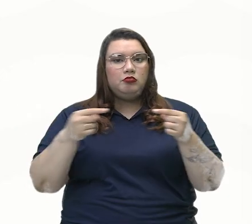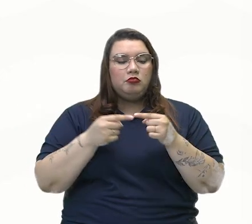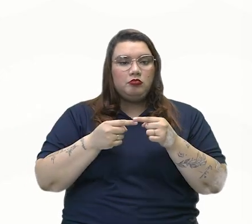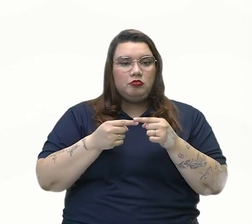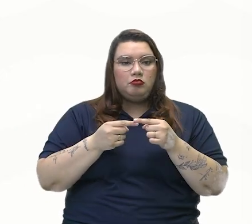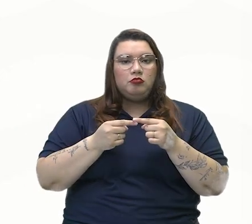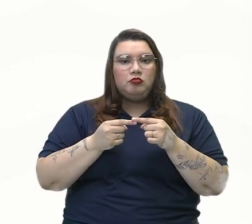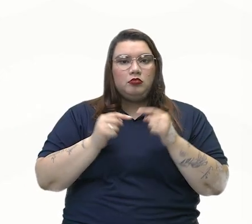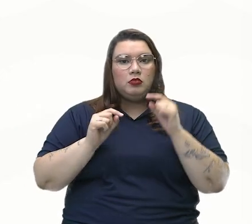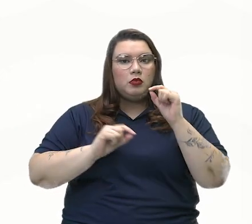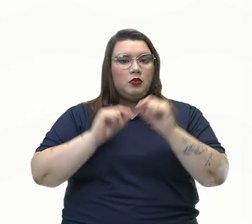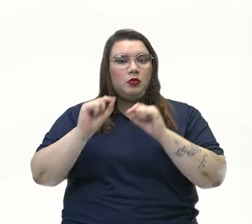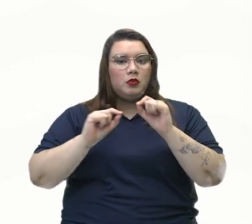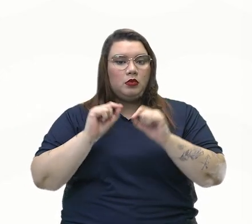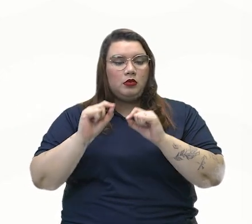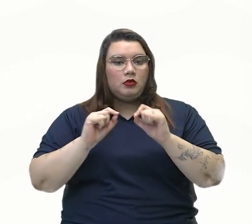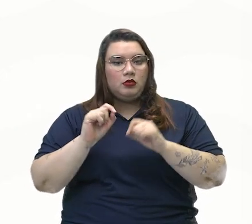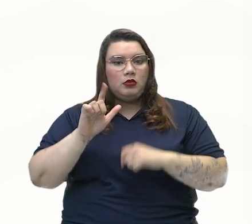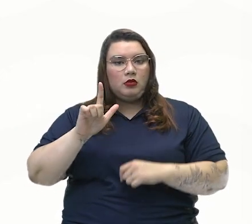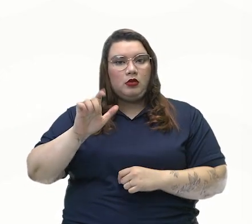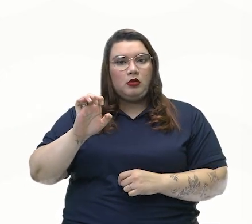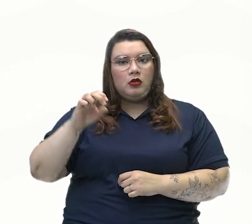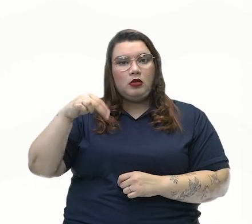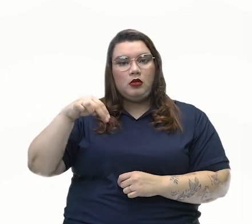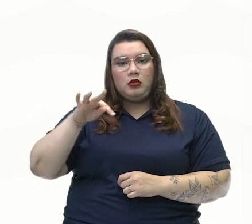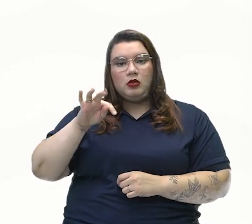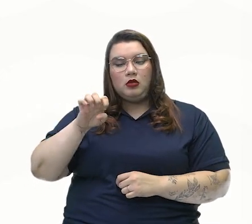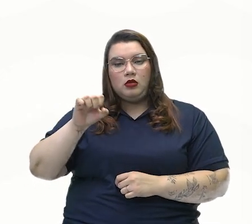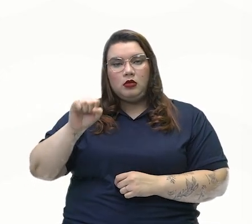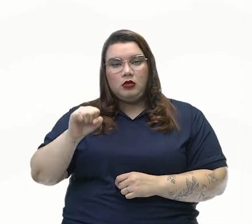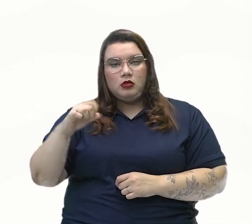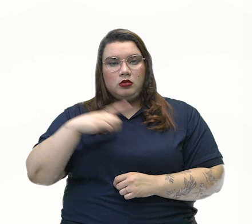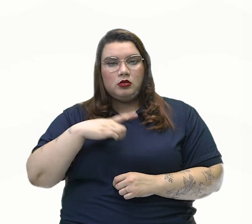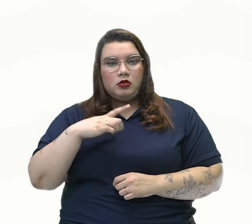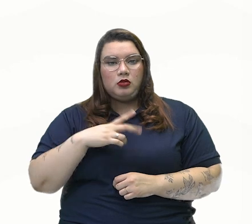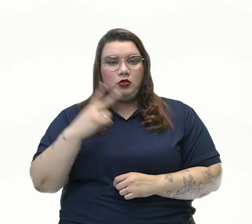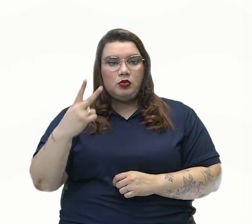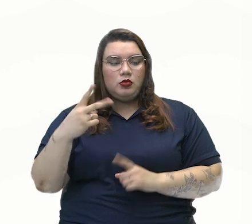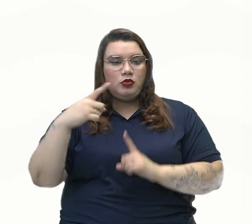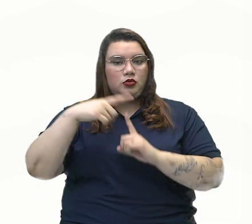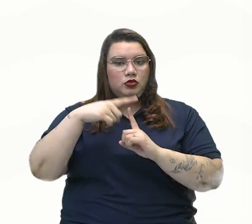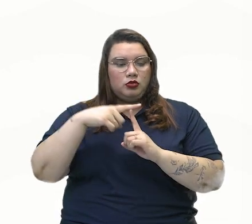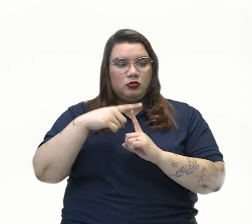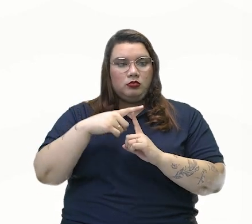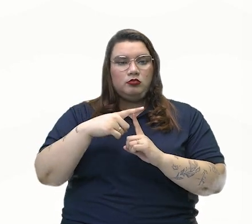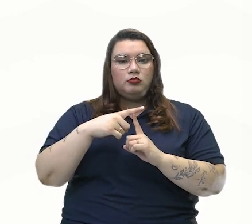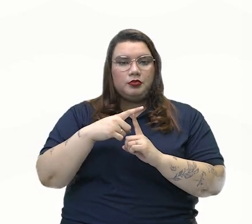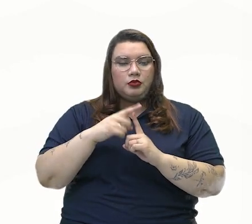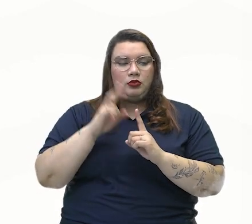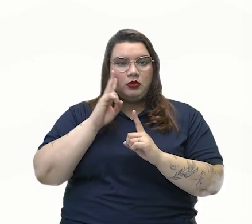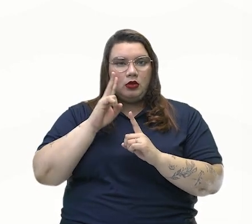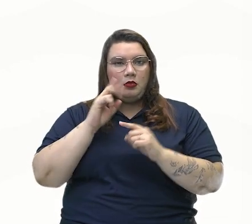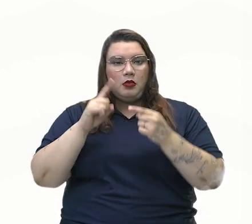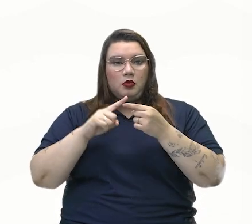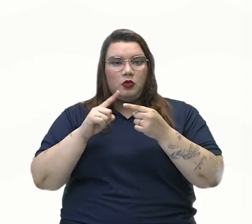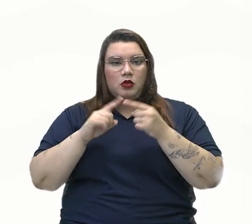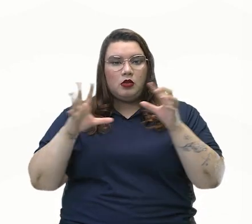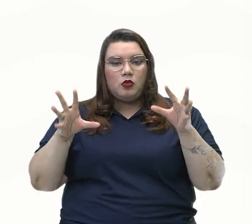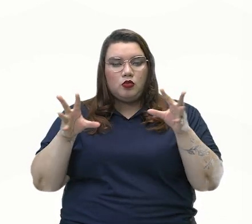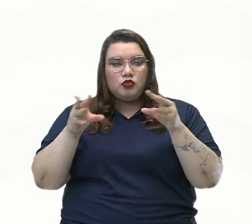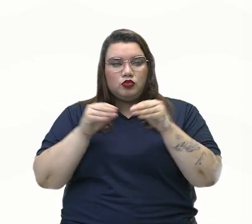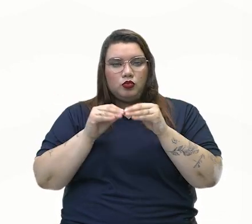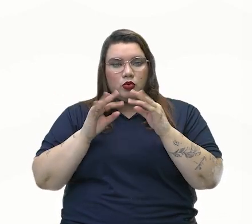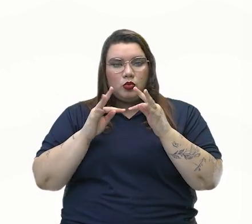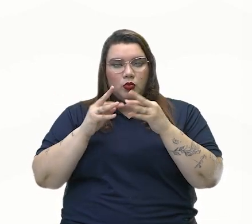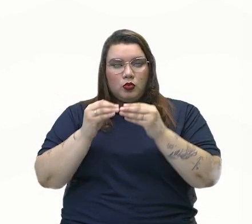da luz ao interagir com lentes, classificando-as em convergentes, que a gente já falou,